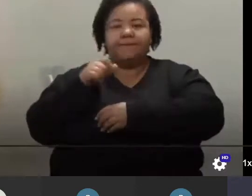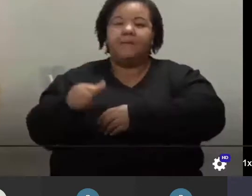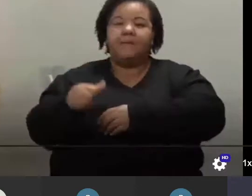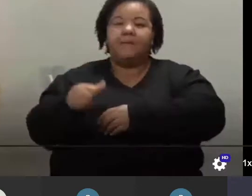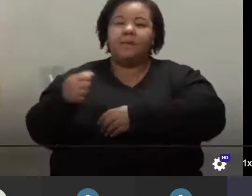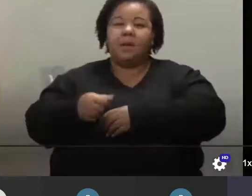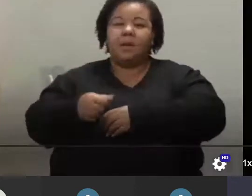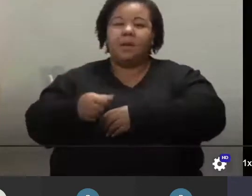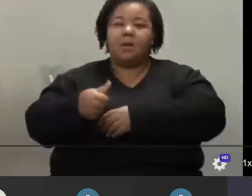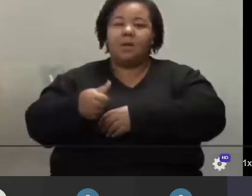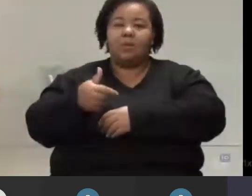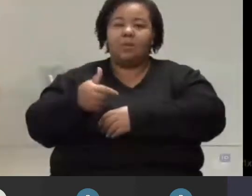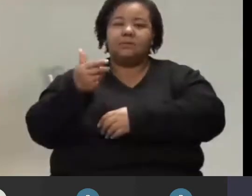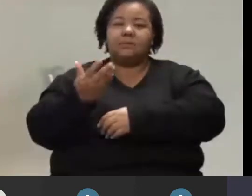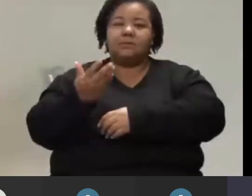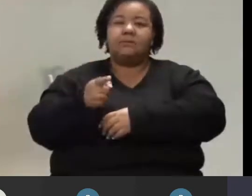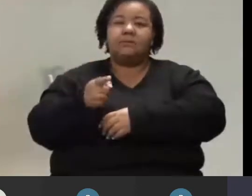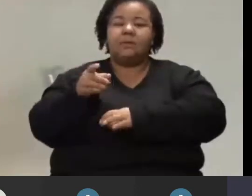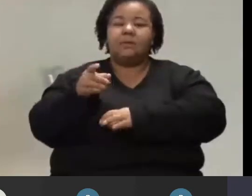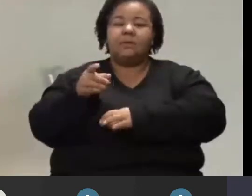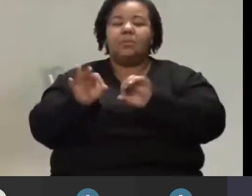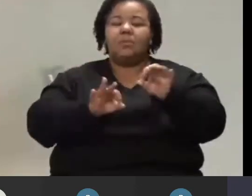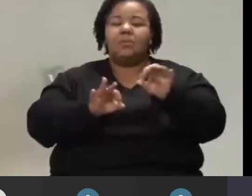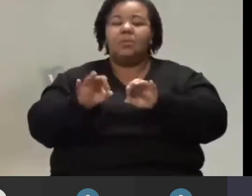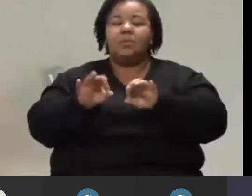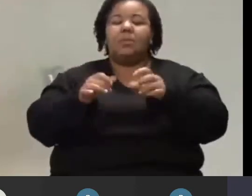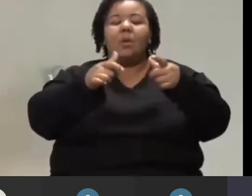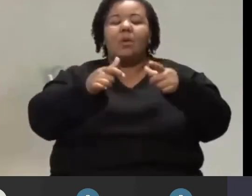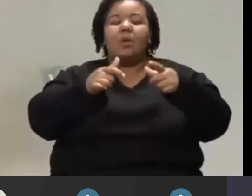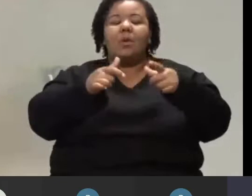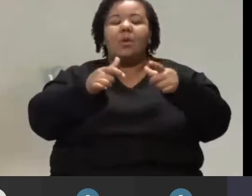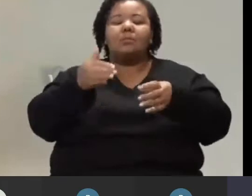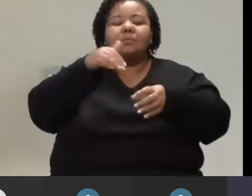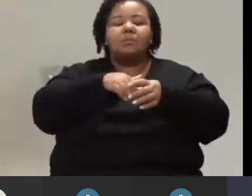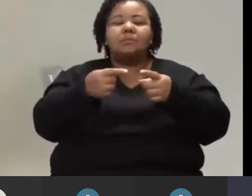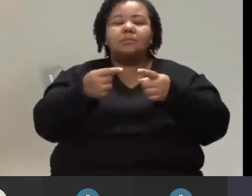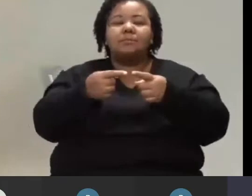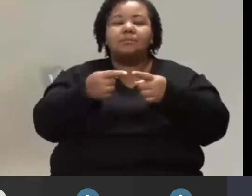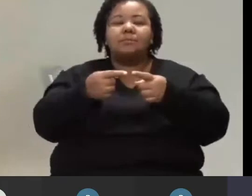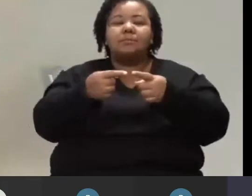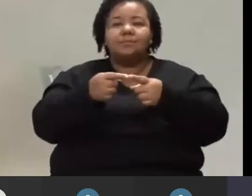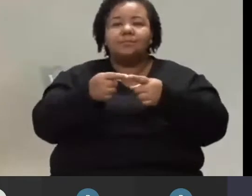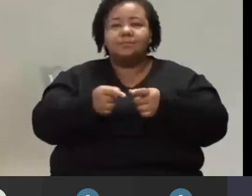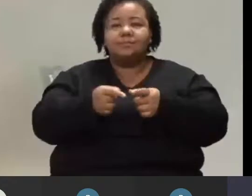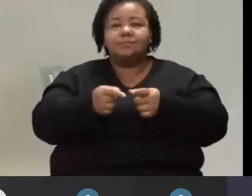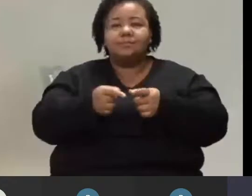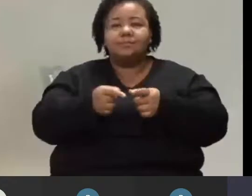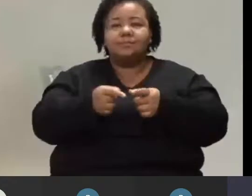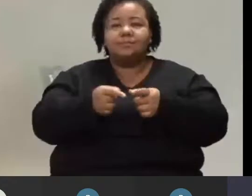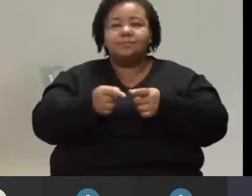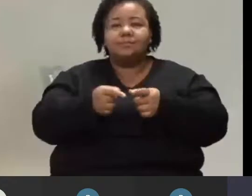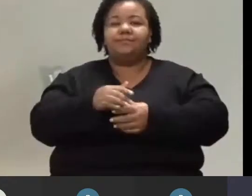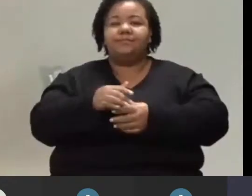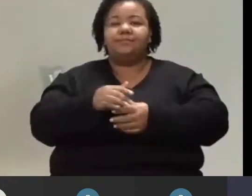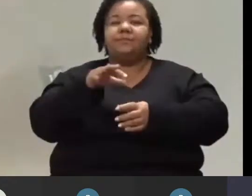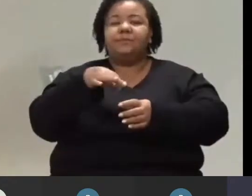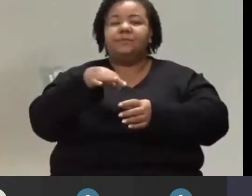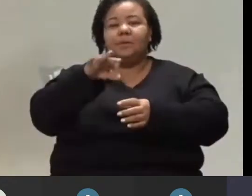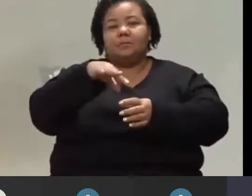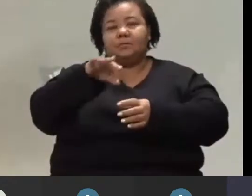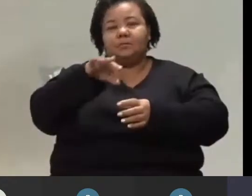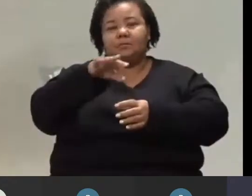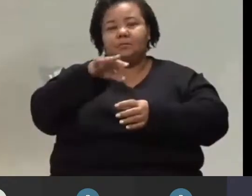quantidade de meio que você quer preparar e quais são os recipientes que você vai utilizar. E aí, então, você vai diluindo